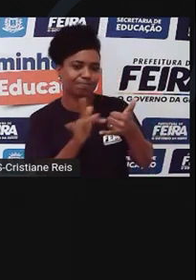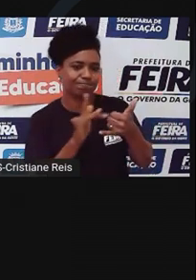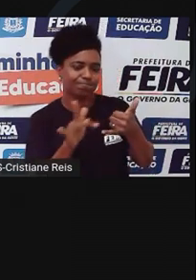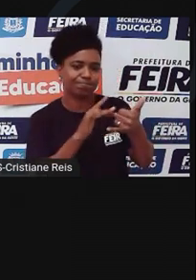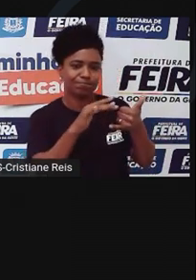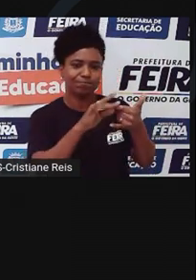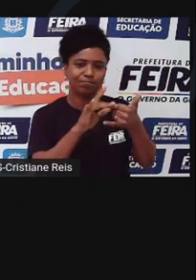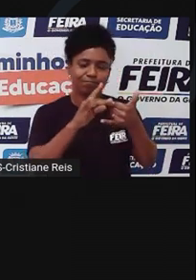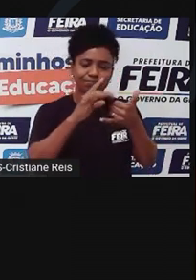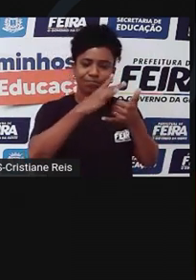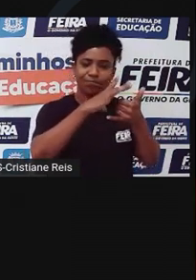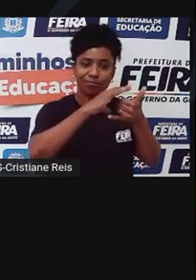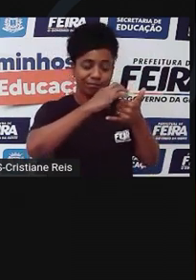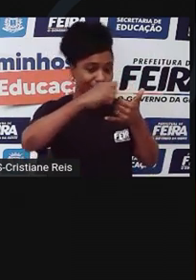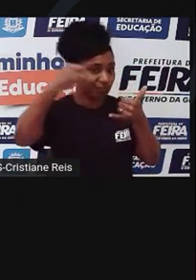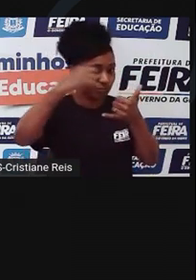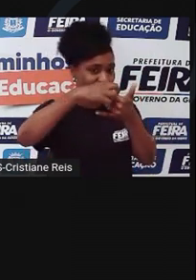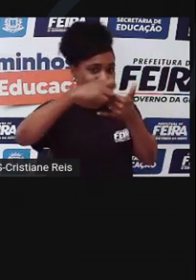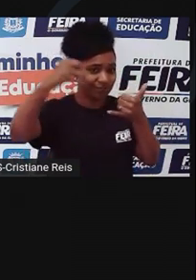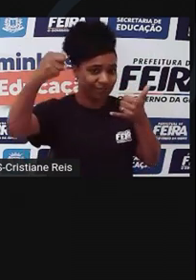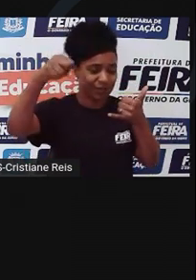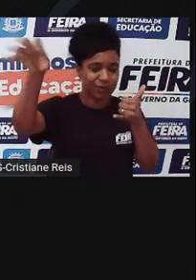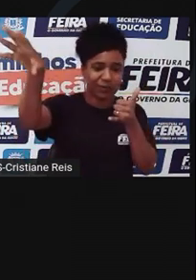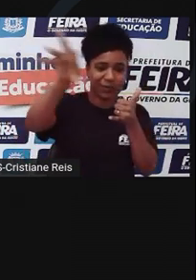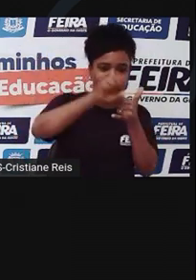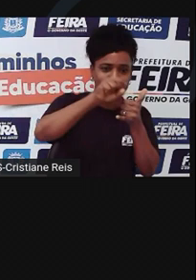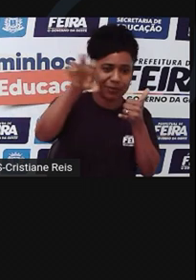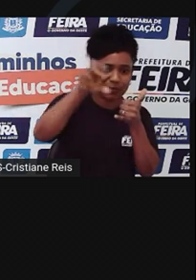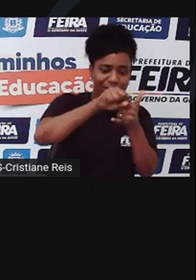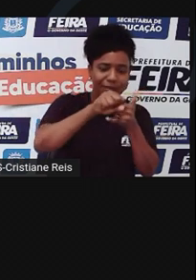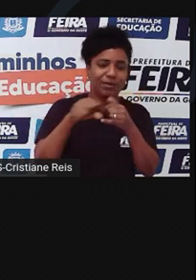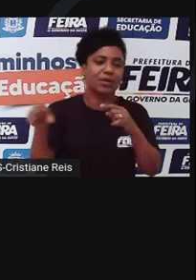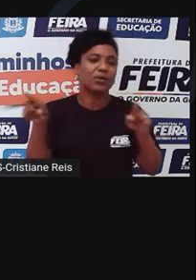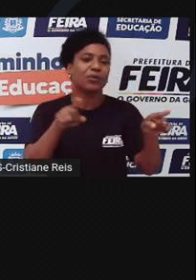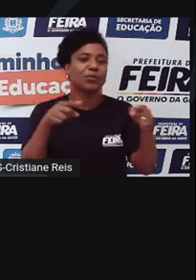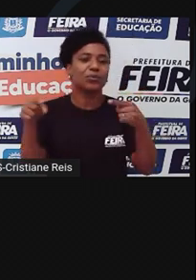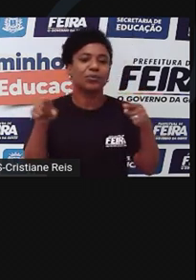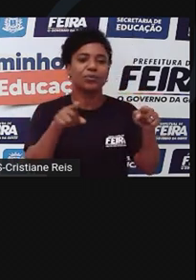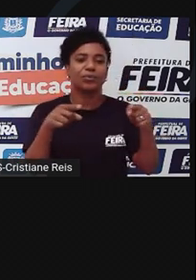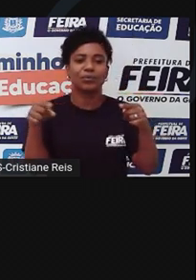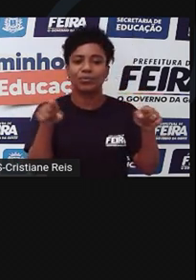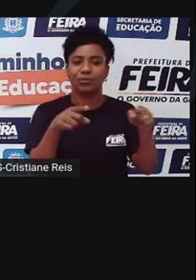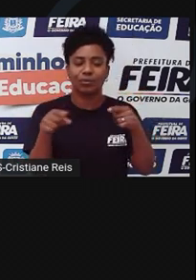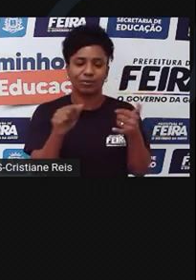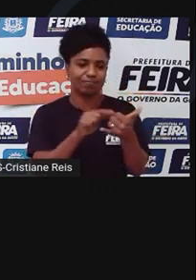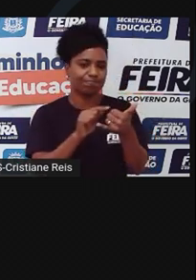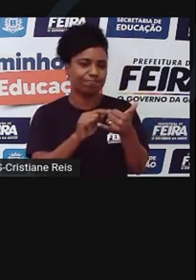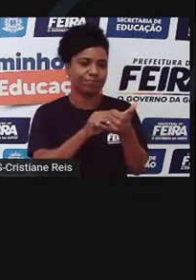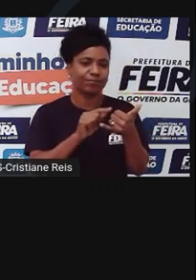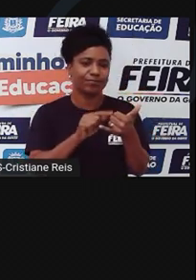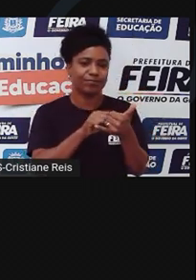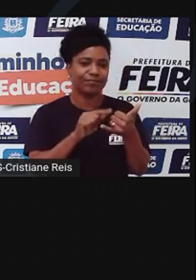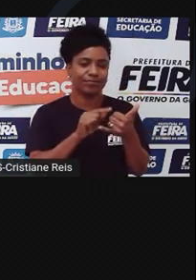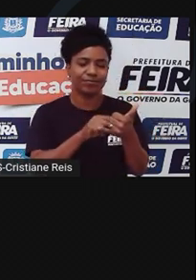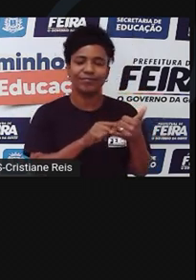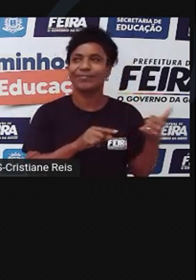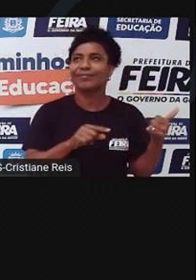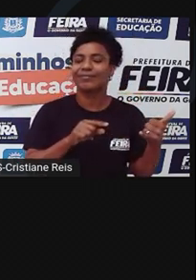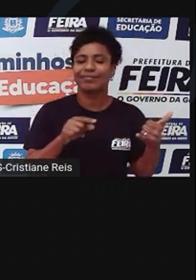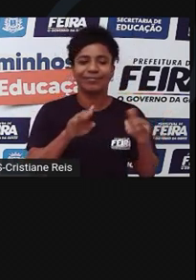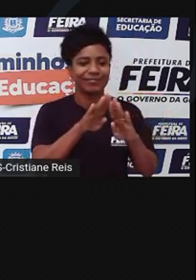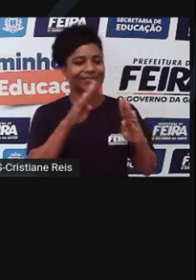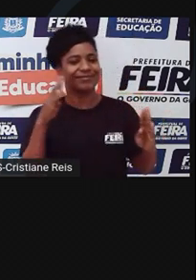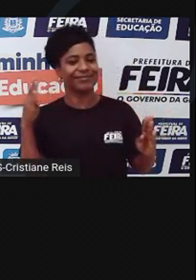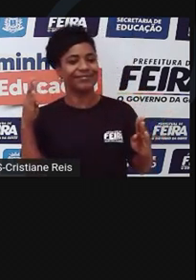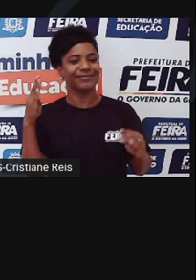e o ar condicionado por exemplo uma música ambiente selecionada pode começar a tocar quando você chegar em casa e até mesmos níveis de gás carbônico